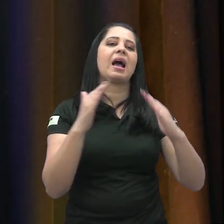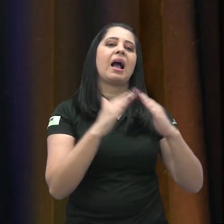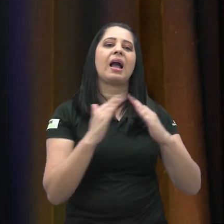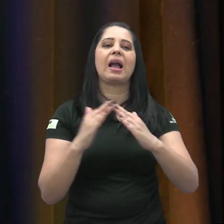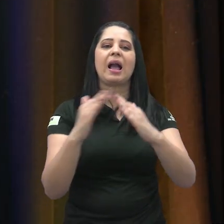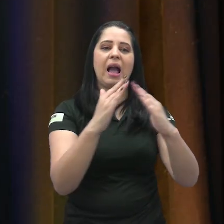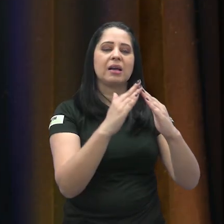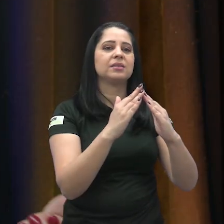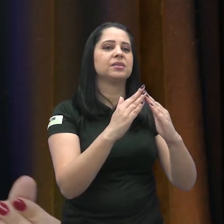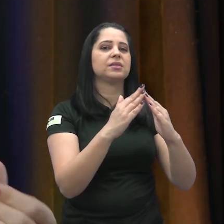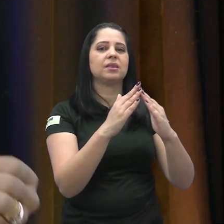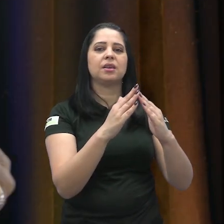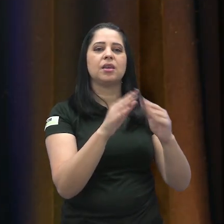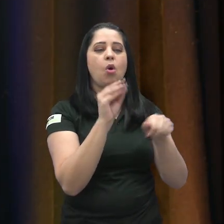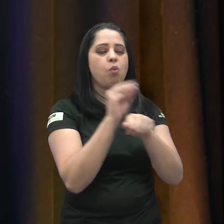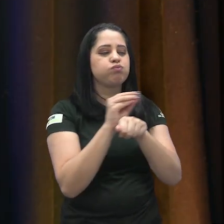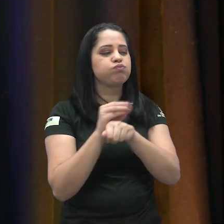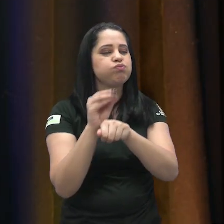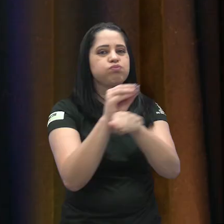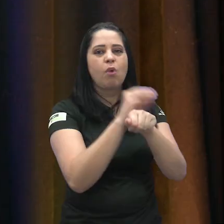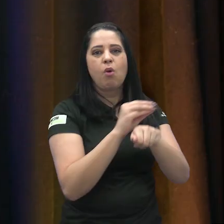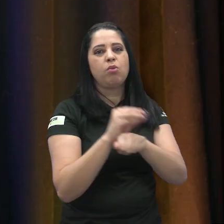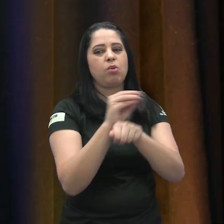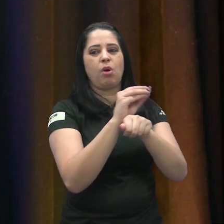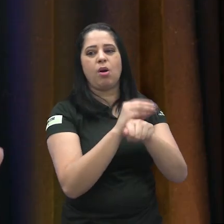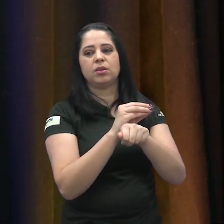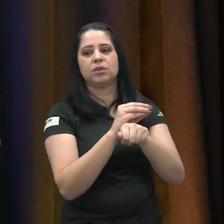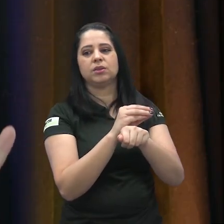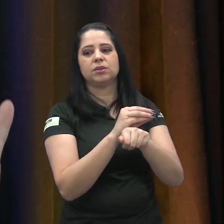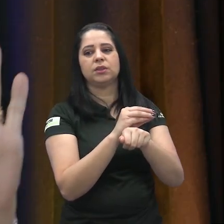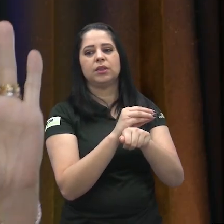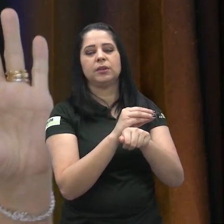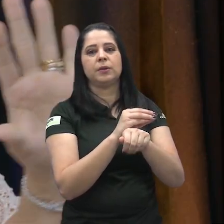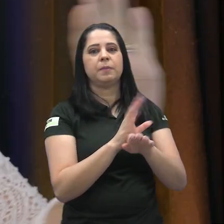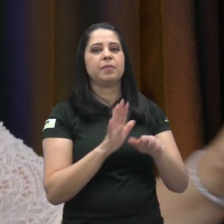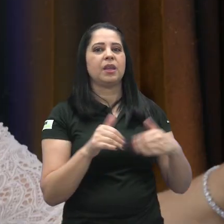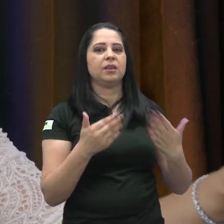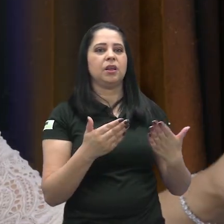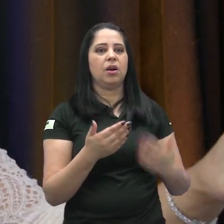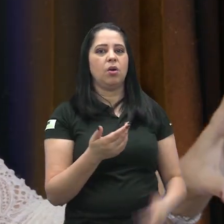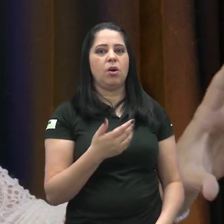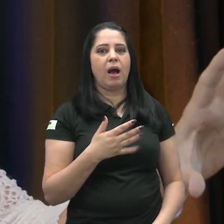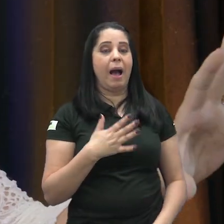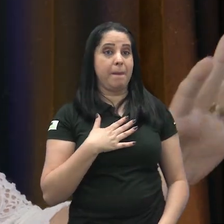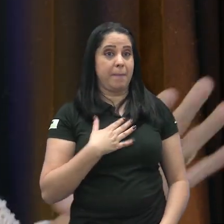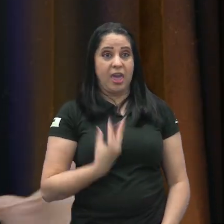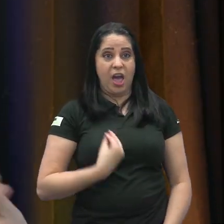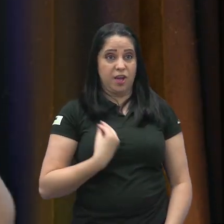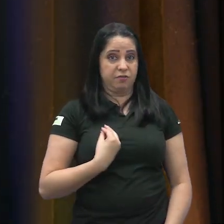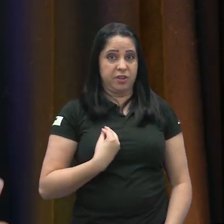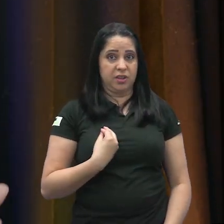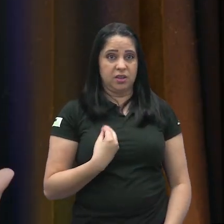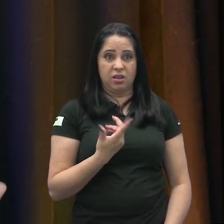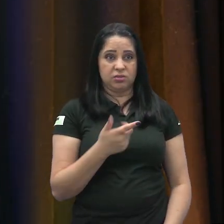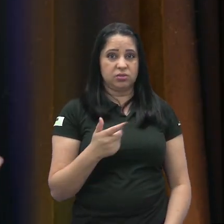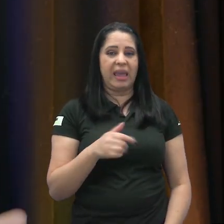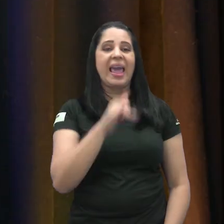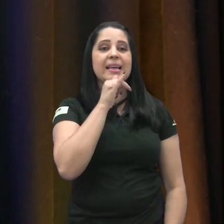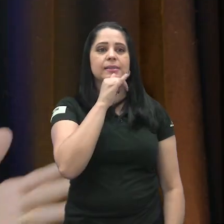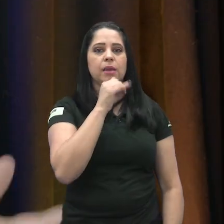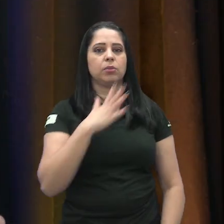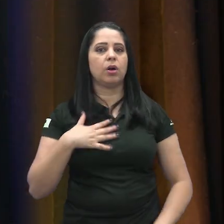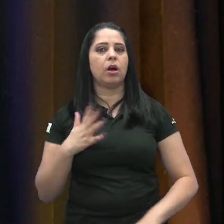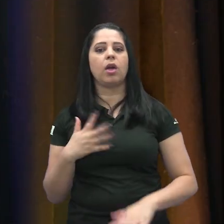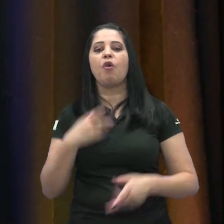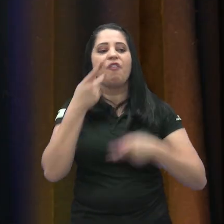principais aprendizados. Então, como eu sou coerente, para mim não existe assim, esse lado da vida e aquele. Como eu sou e como eu vivo. Como você